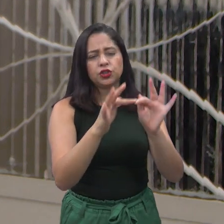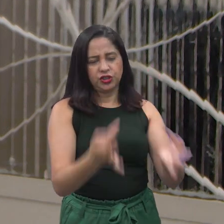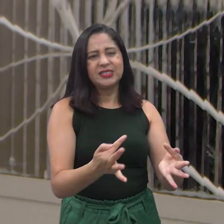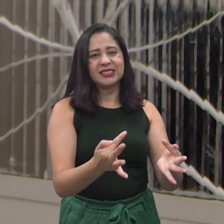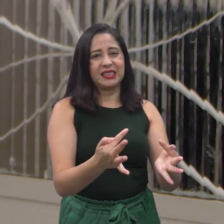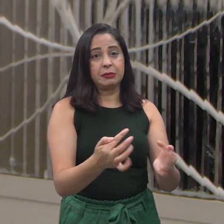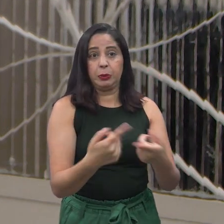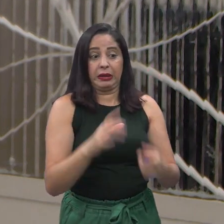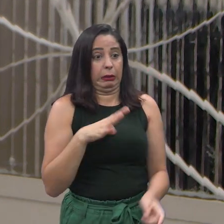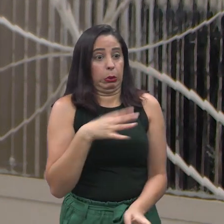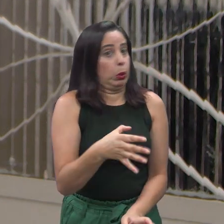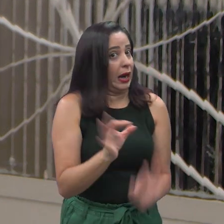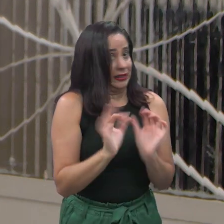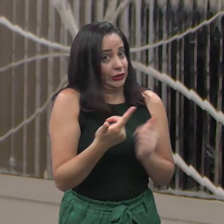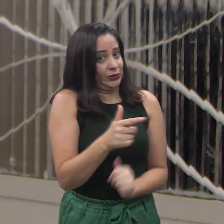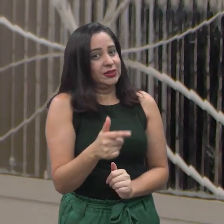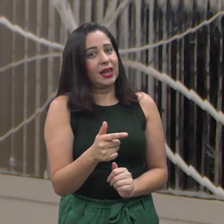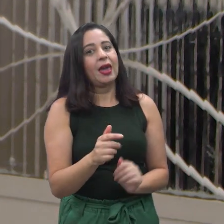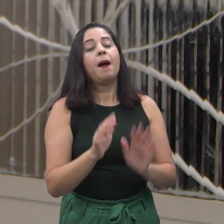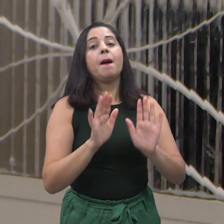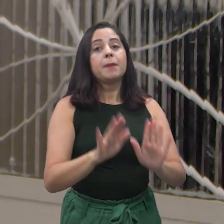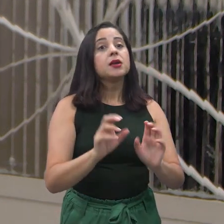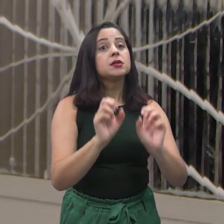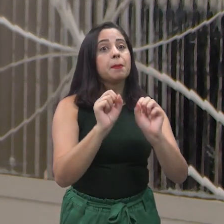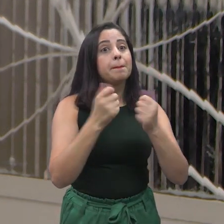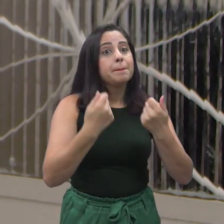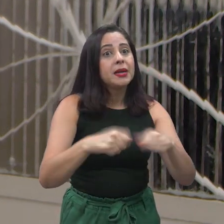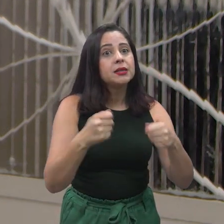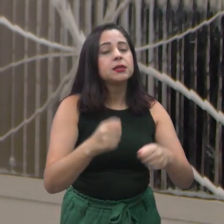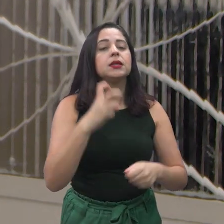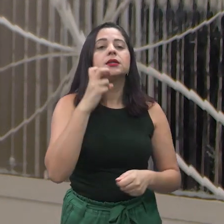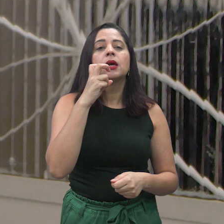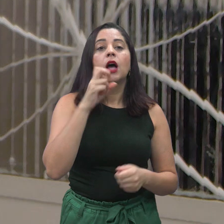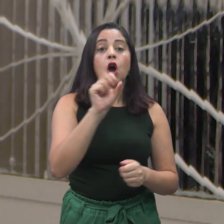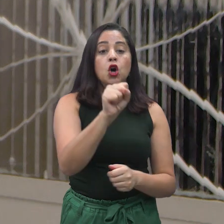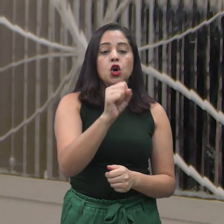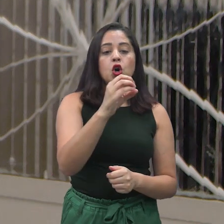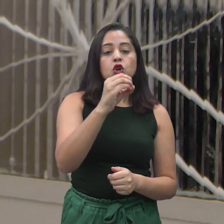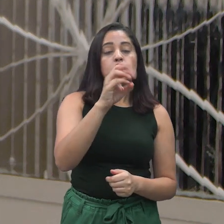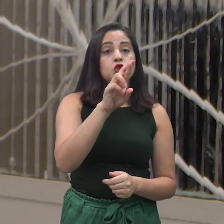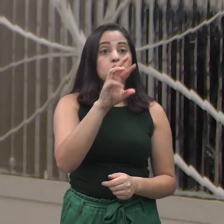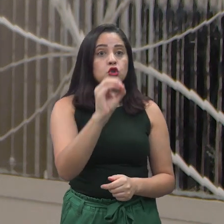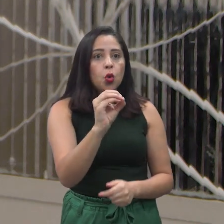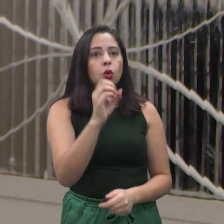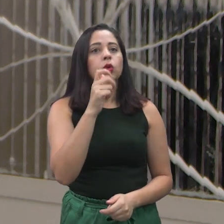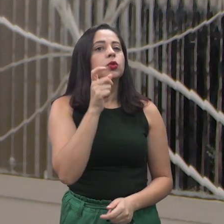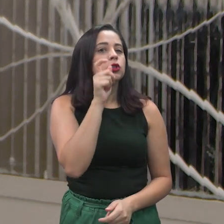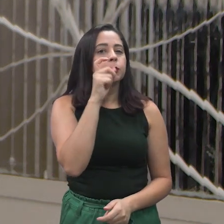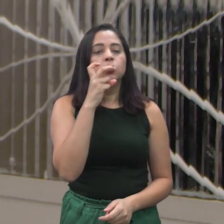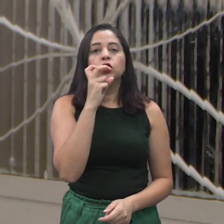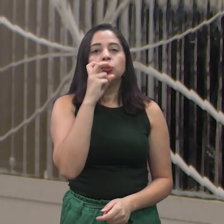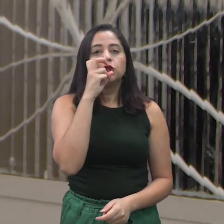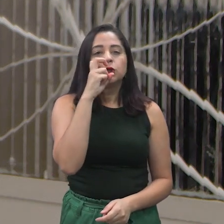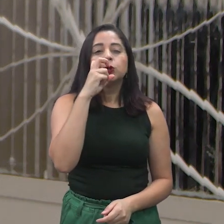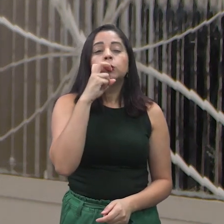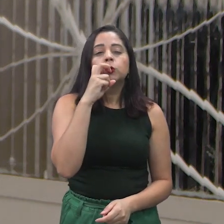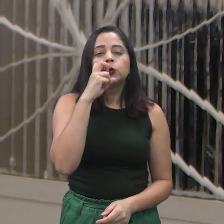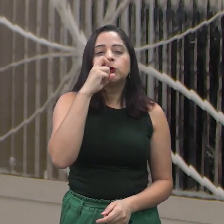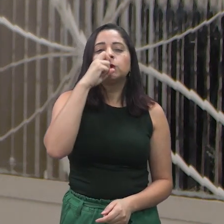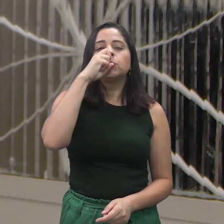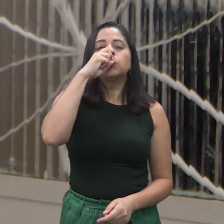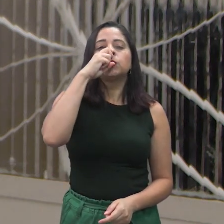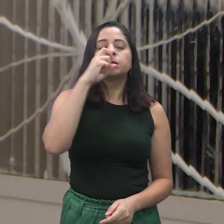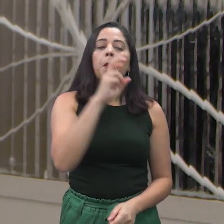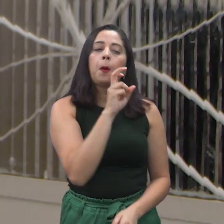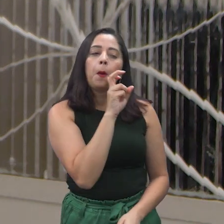acho apavorante. Mas manter o narizinho umidificado com soro. Então a gente aplica aqueles sprayzinhos nasais de soro 2,